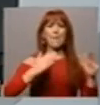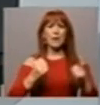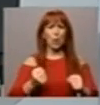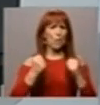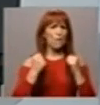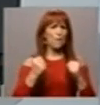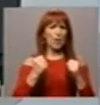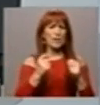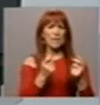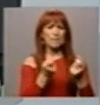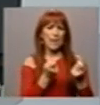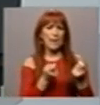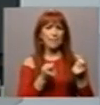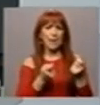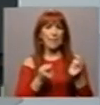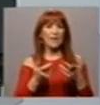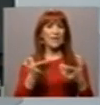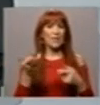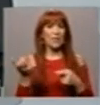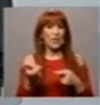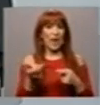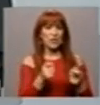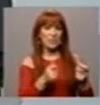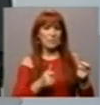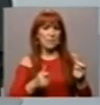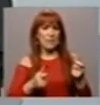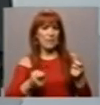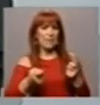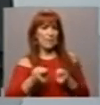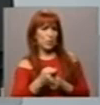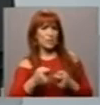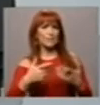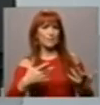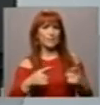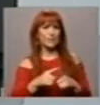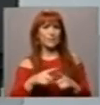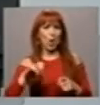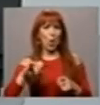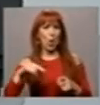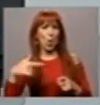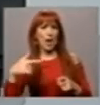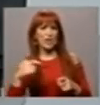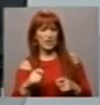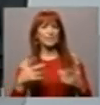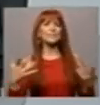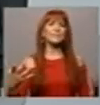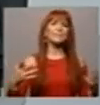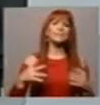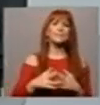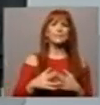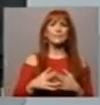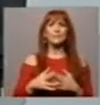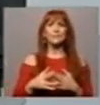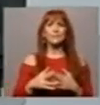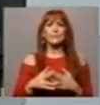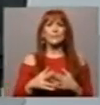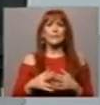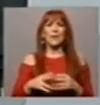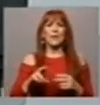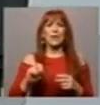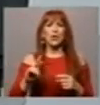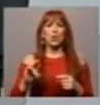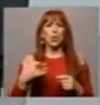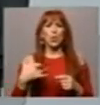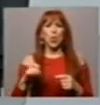irá gradualmente enfraquecer e rodar progressivamente para o quadrante oeste e mesmo para sudoeste no